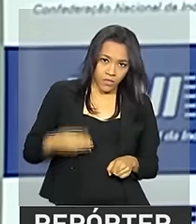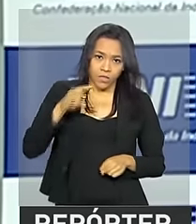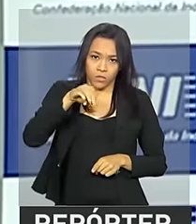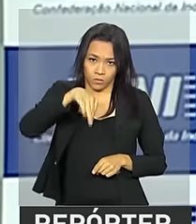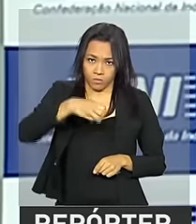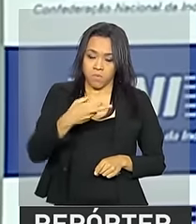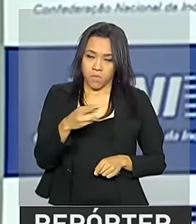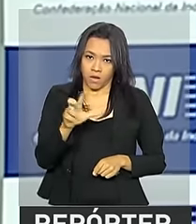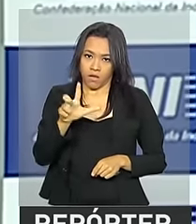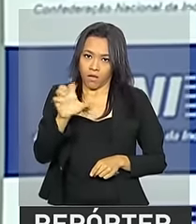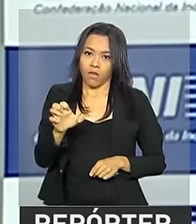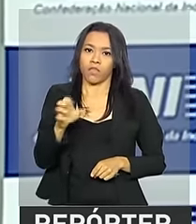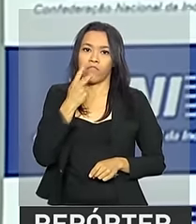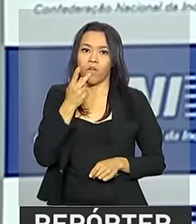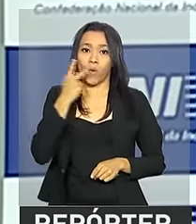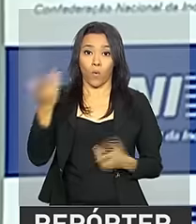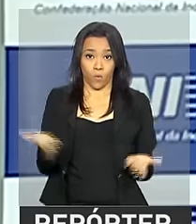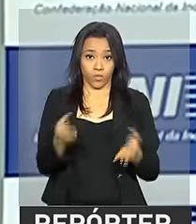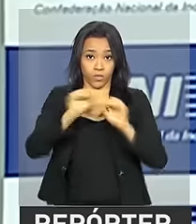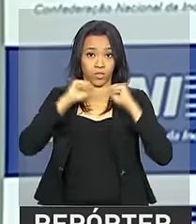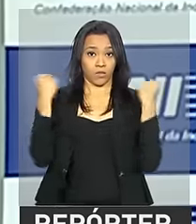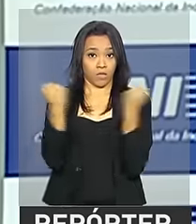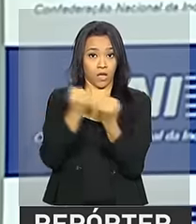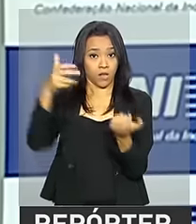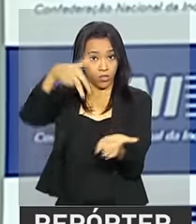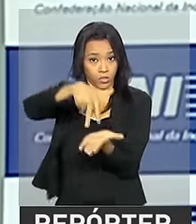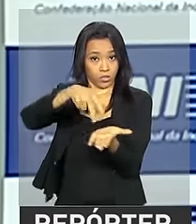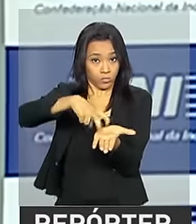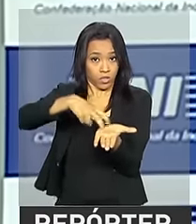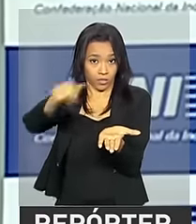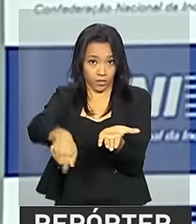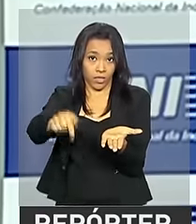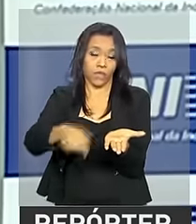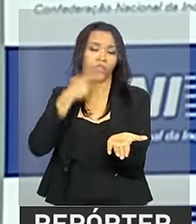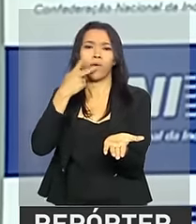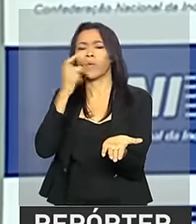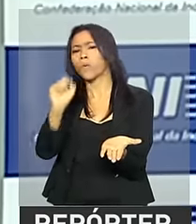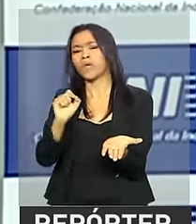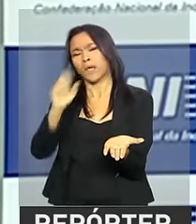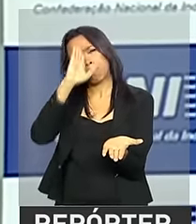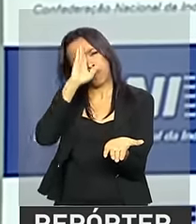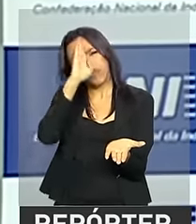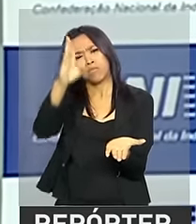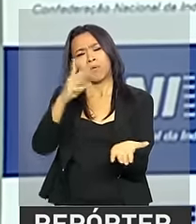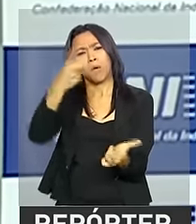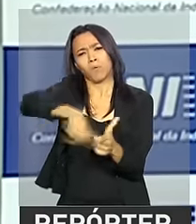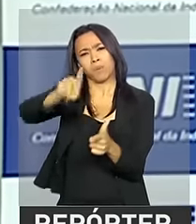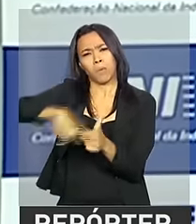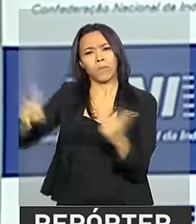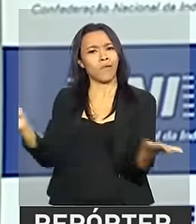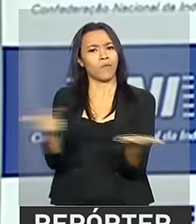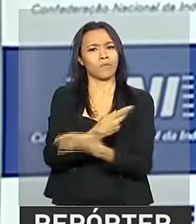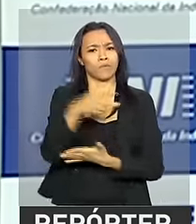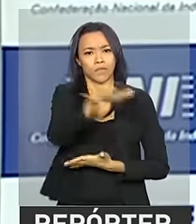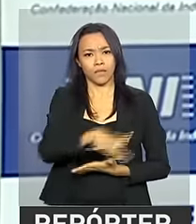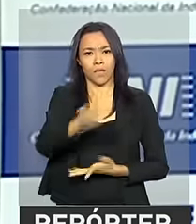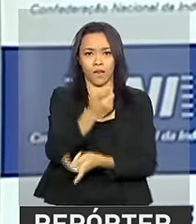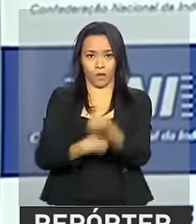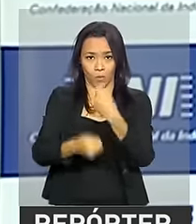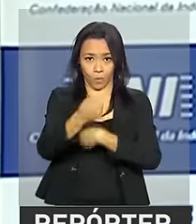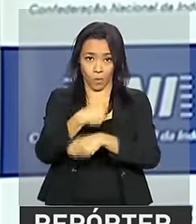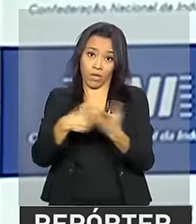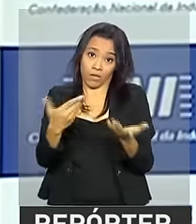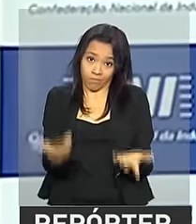agora pela manhã. Ele destacou aí que a causa central na avaliação dele dessa crise econômica, que segundo ele é a maior